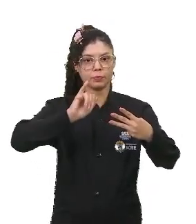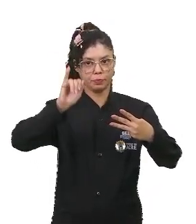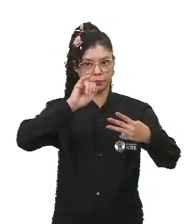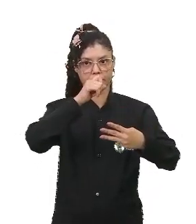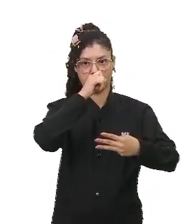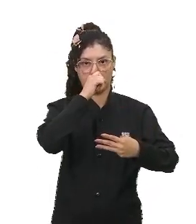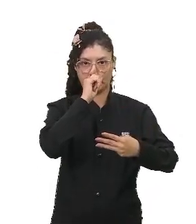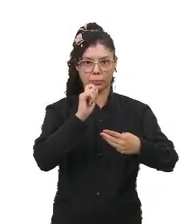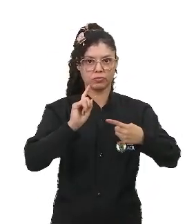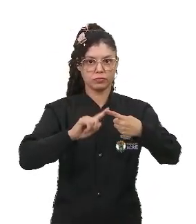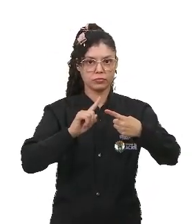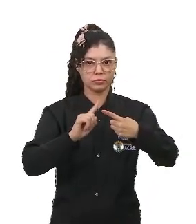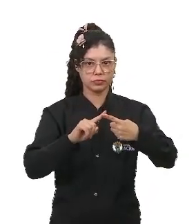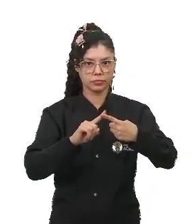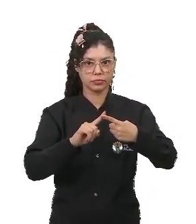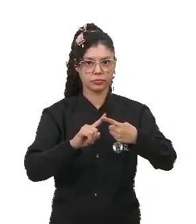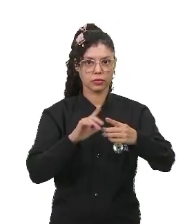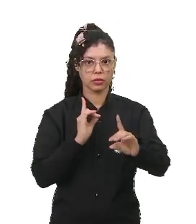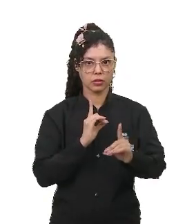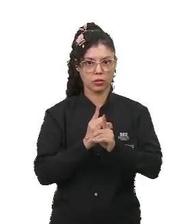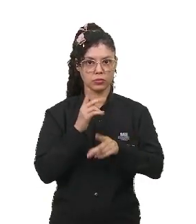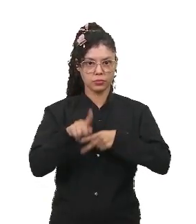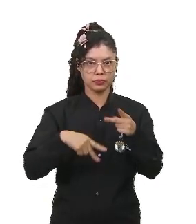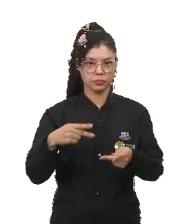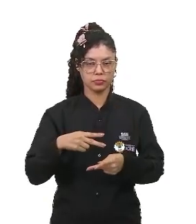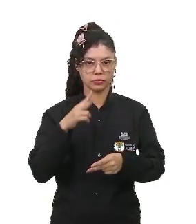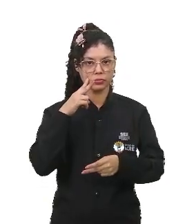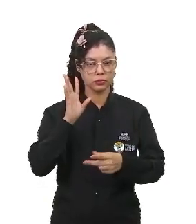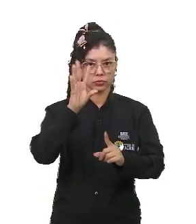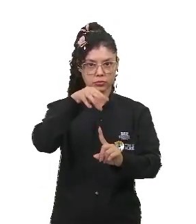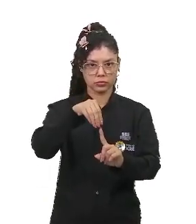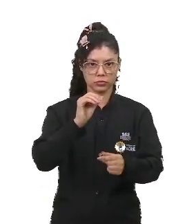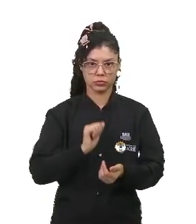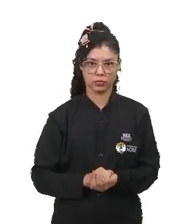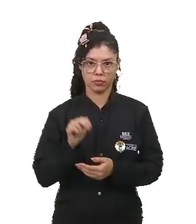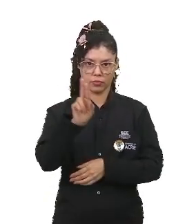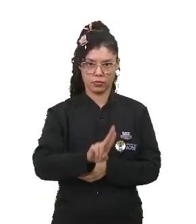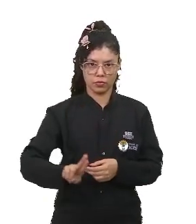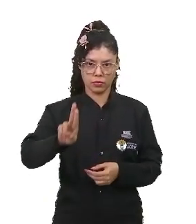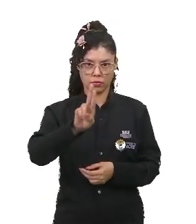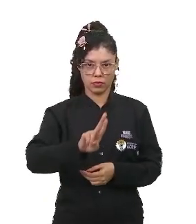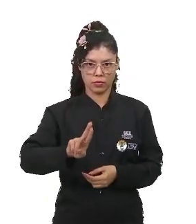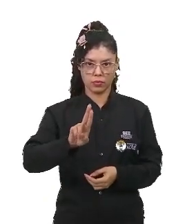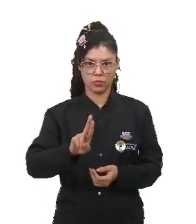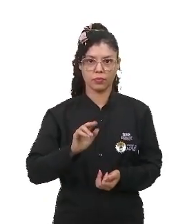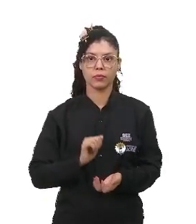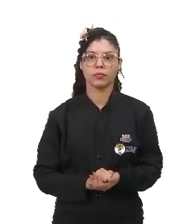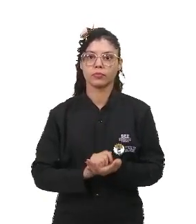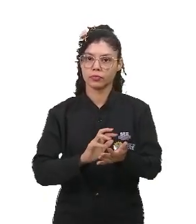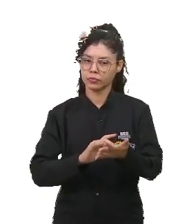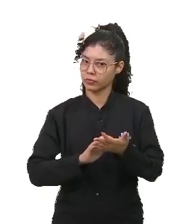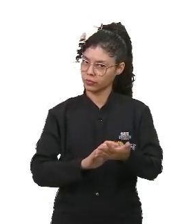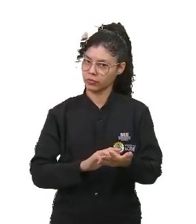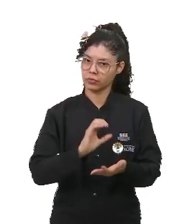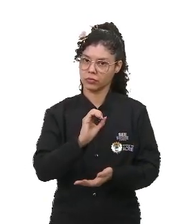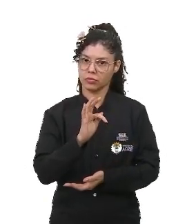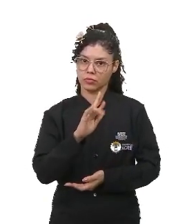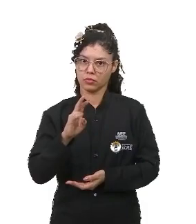divulgação: identificação do público-alvo, utilização de ferramentas de marketing digital e